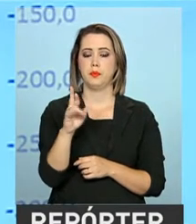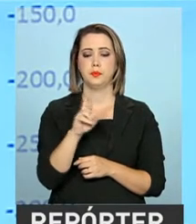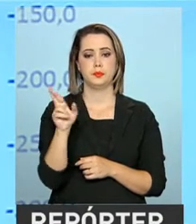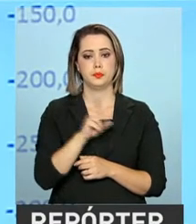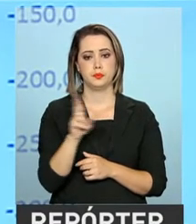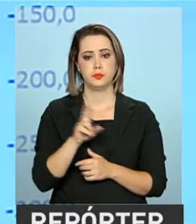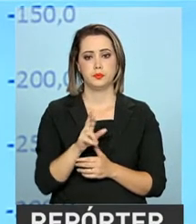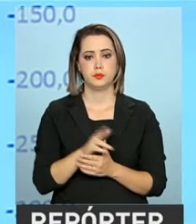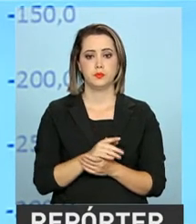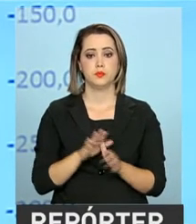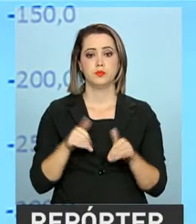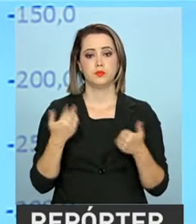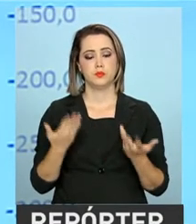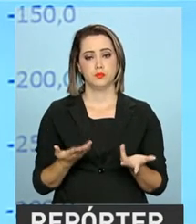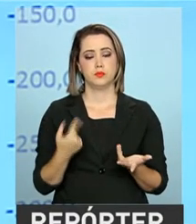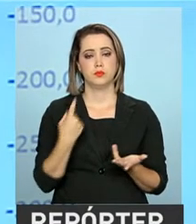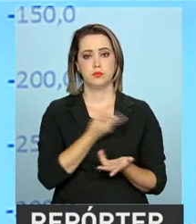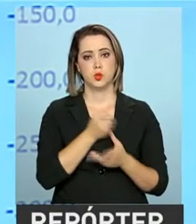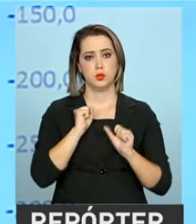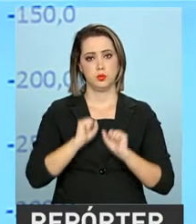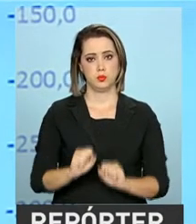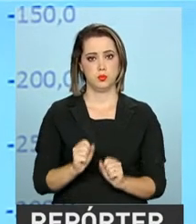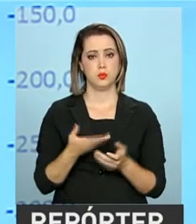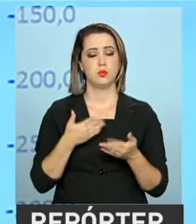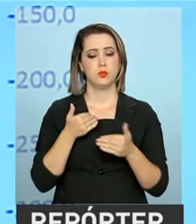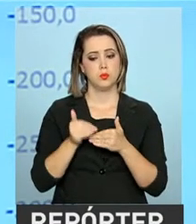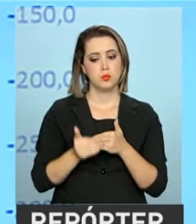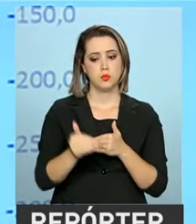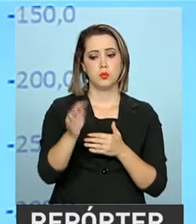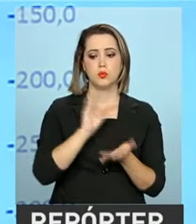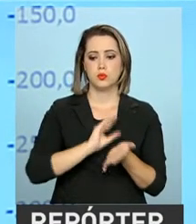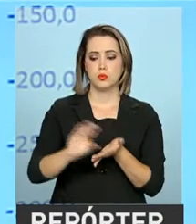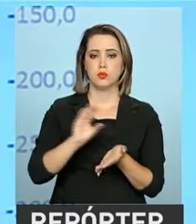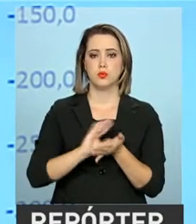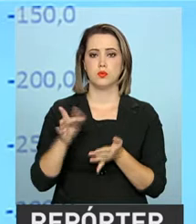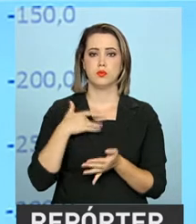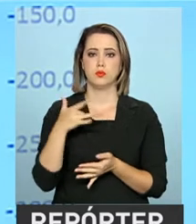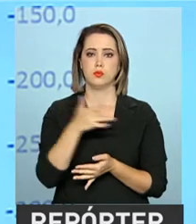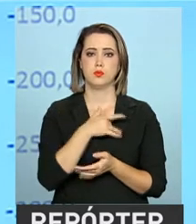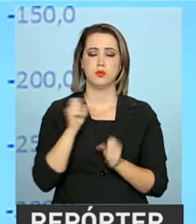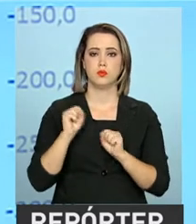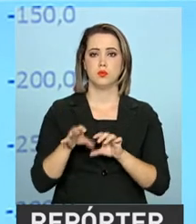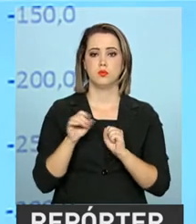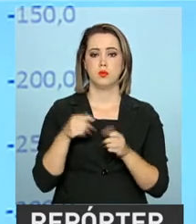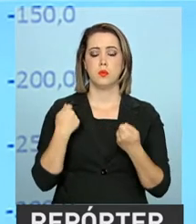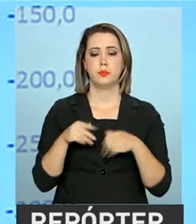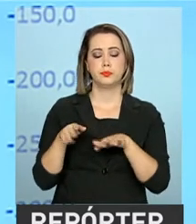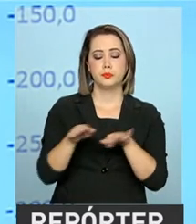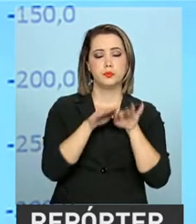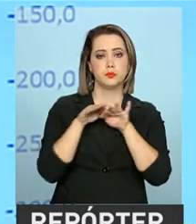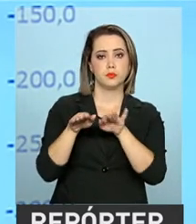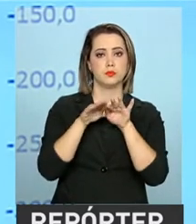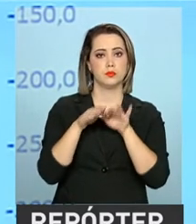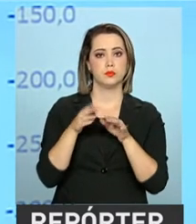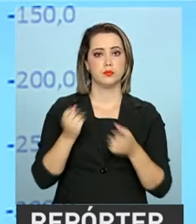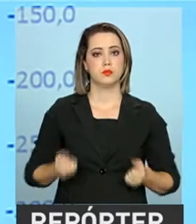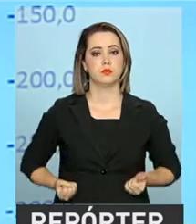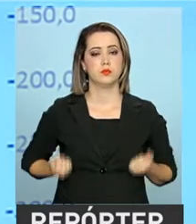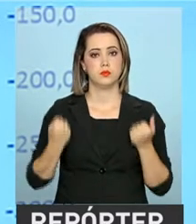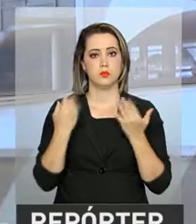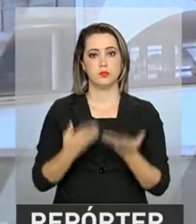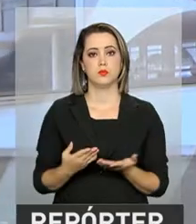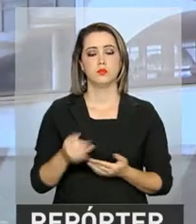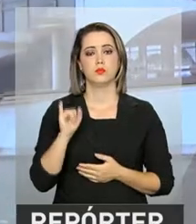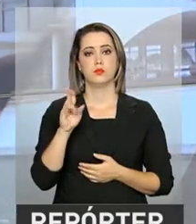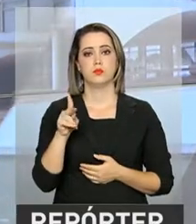reais. Portanto, para que possamos continuar, de fato, investindo em saúde, educação, nós precisamos estabilizar a despesa da